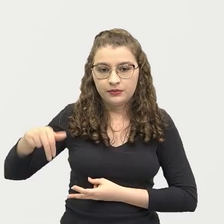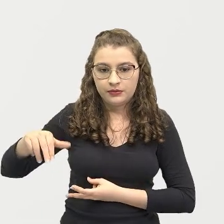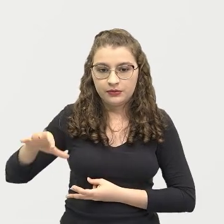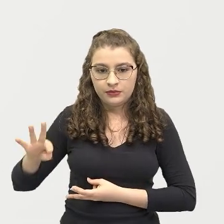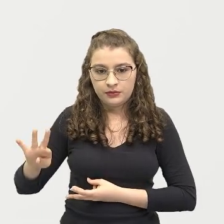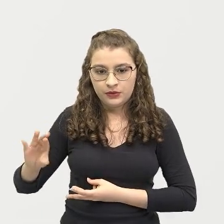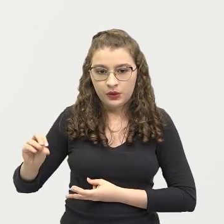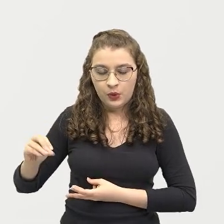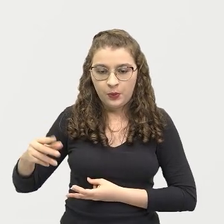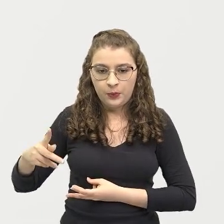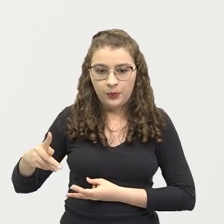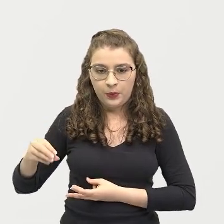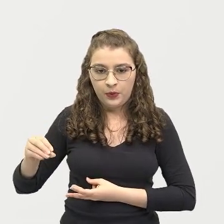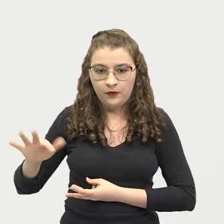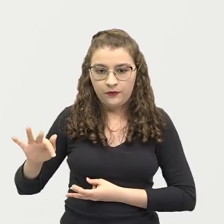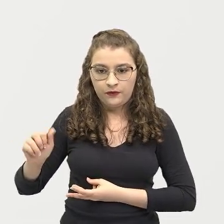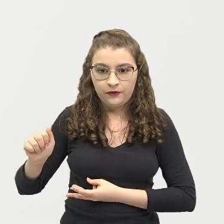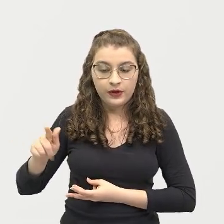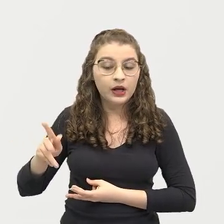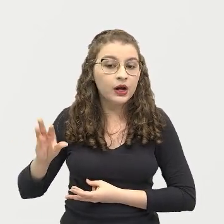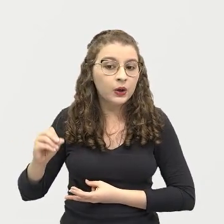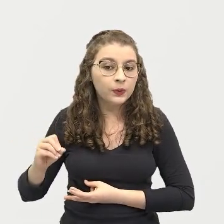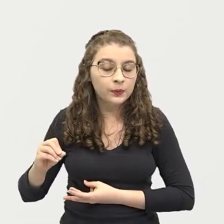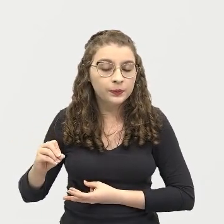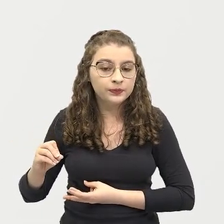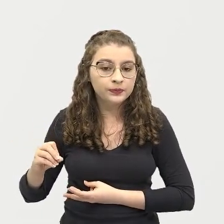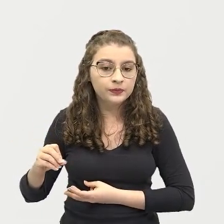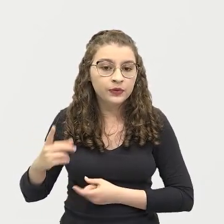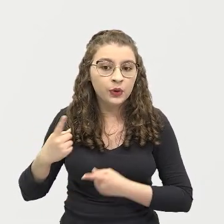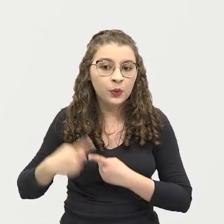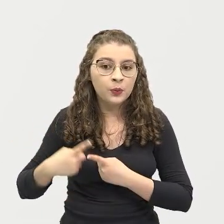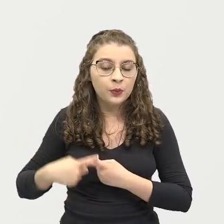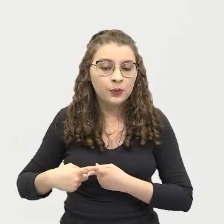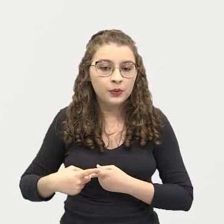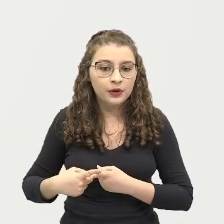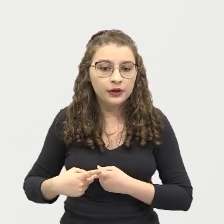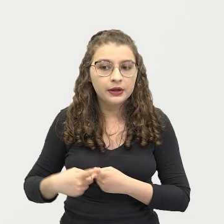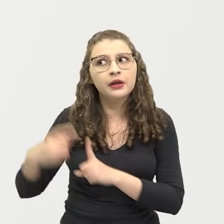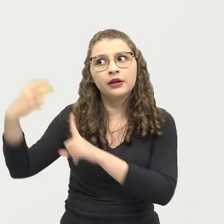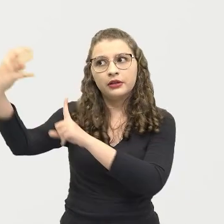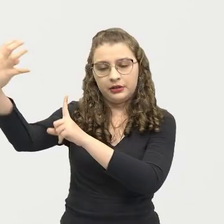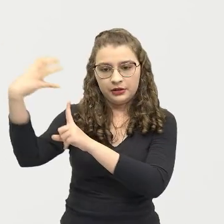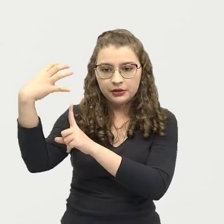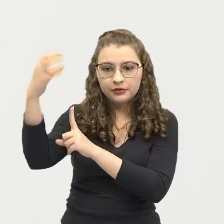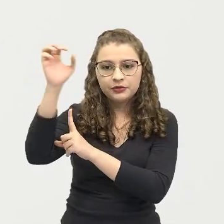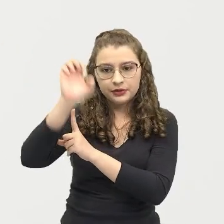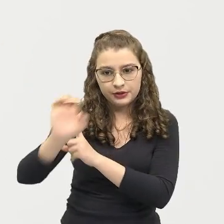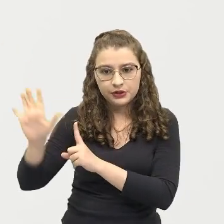Antropófago, que ele vai receber, ele visa receber influências,